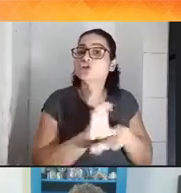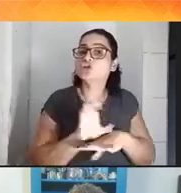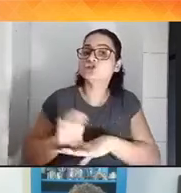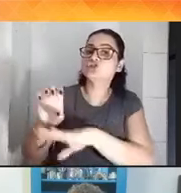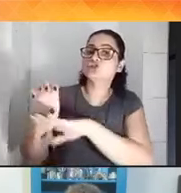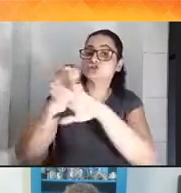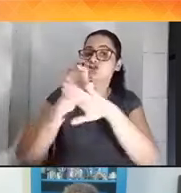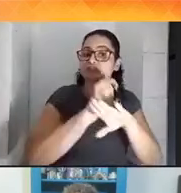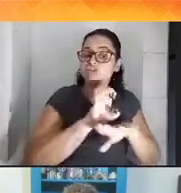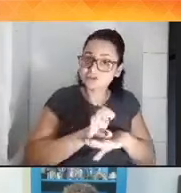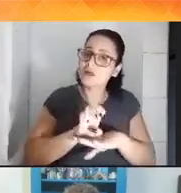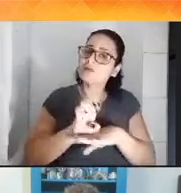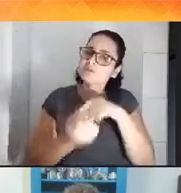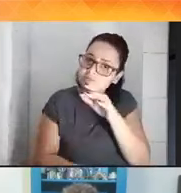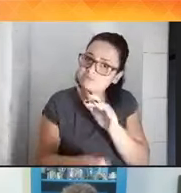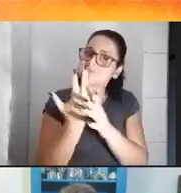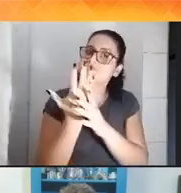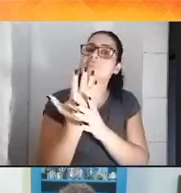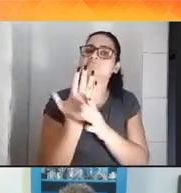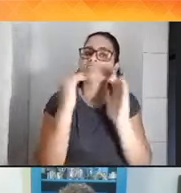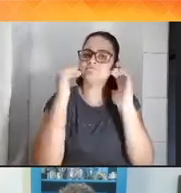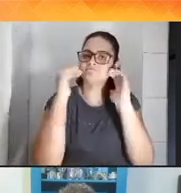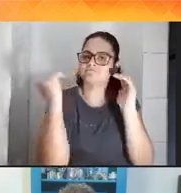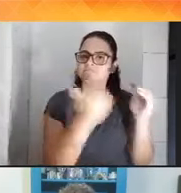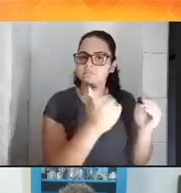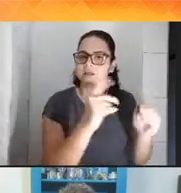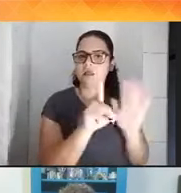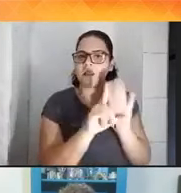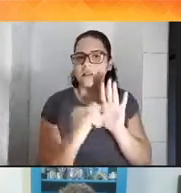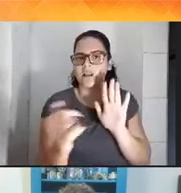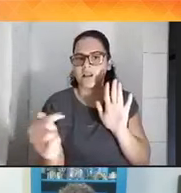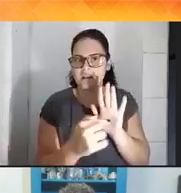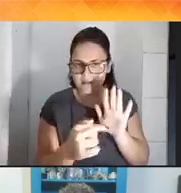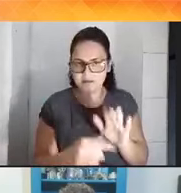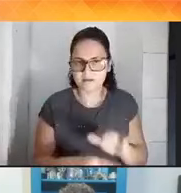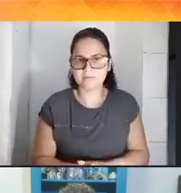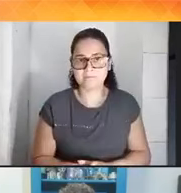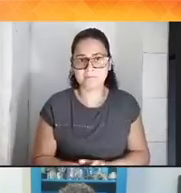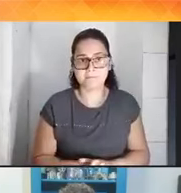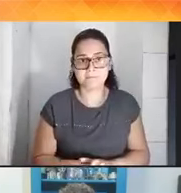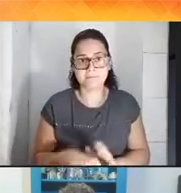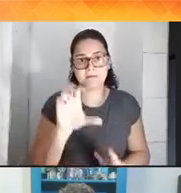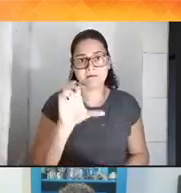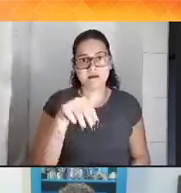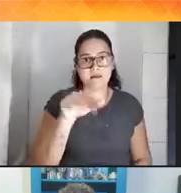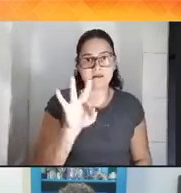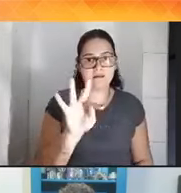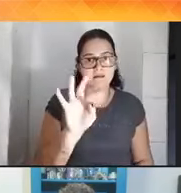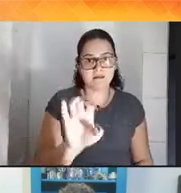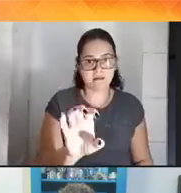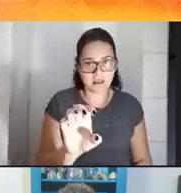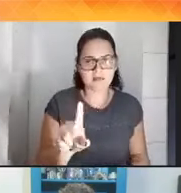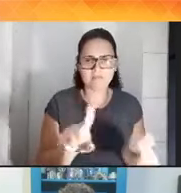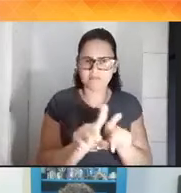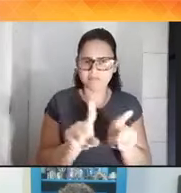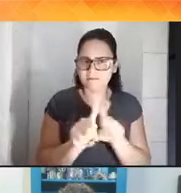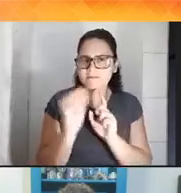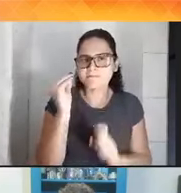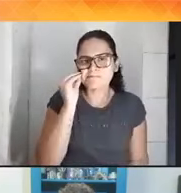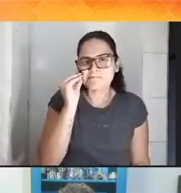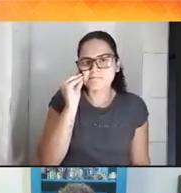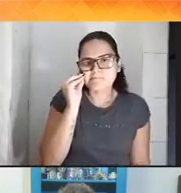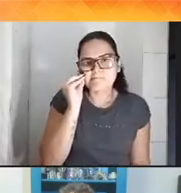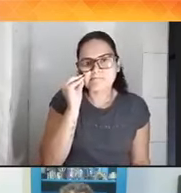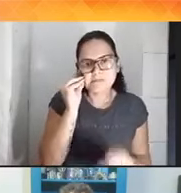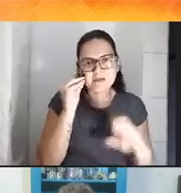implementem essa lei, né? Dizer que a CNTE também manda um beijo no coração de vocês